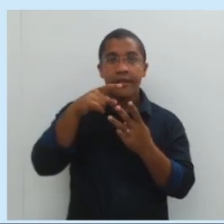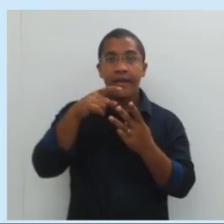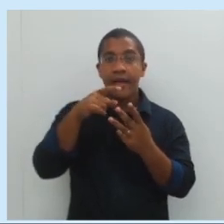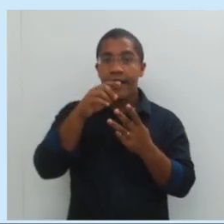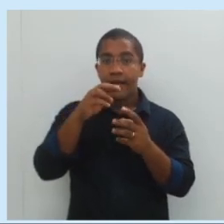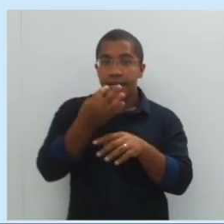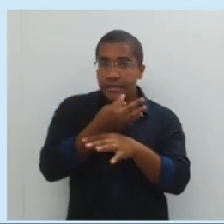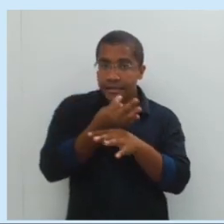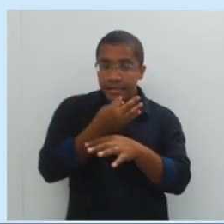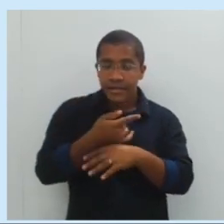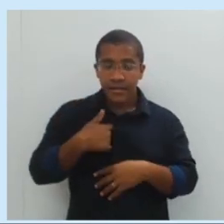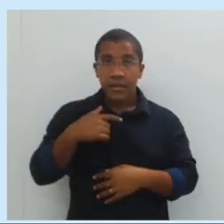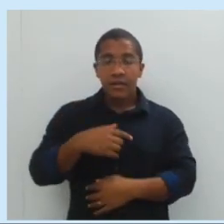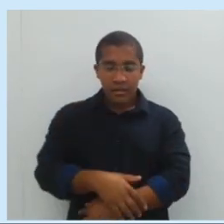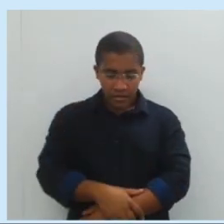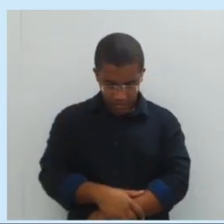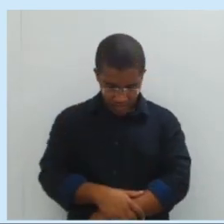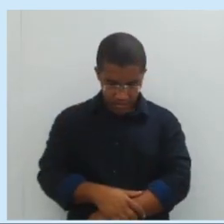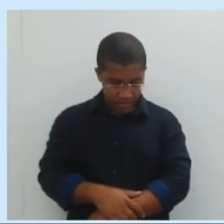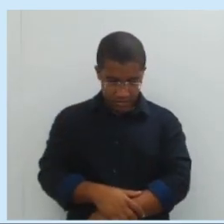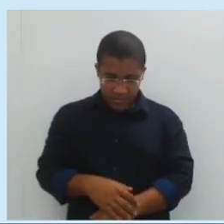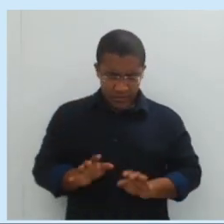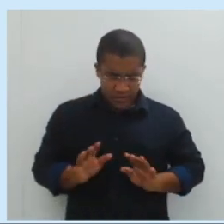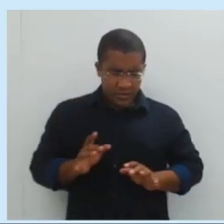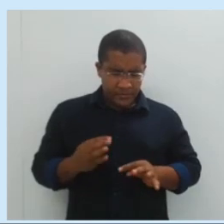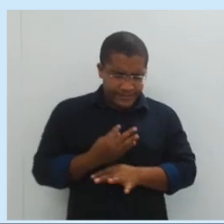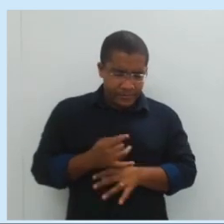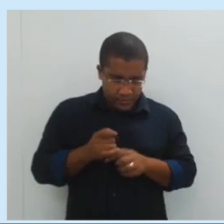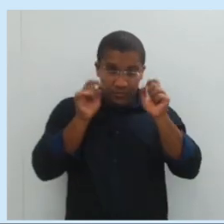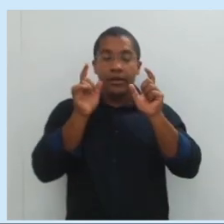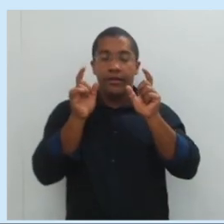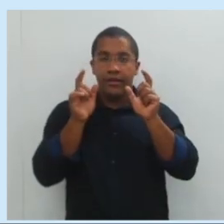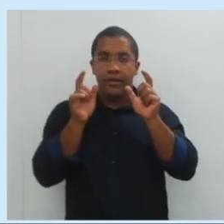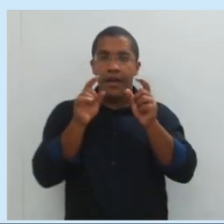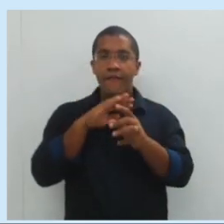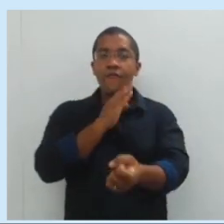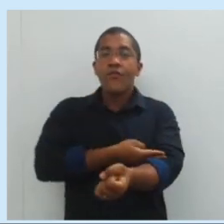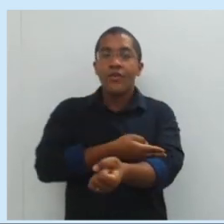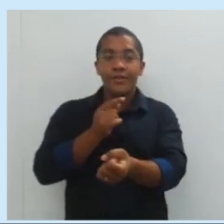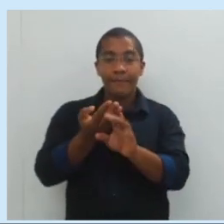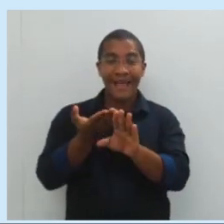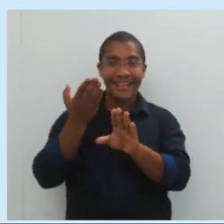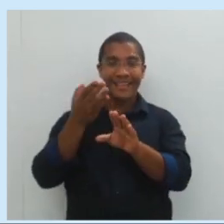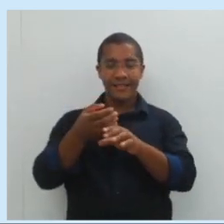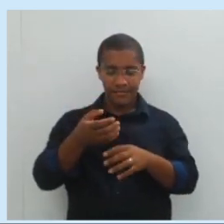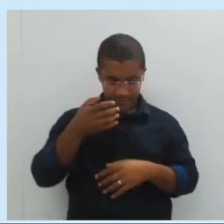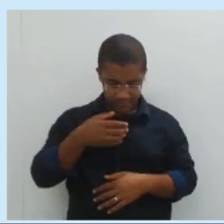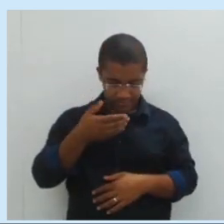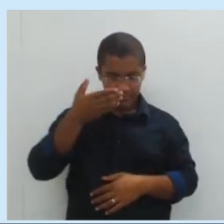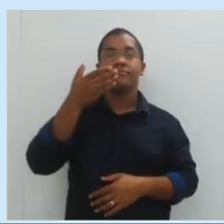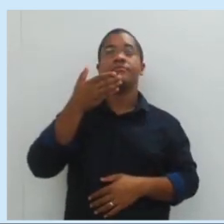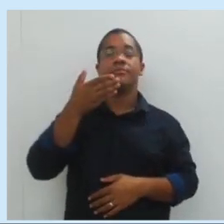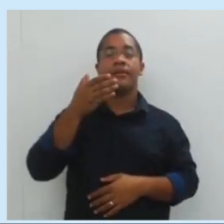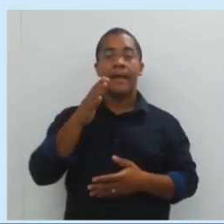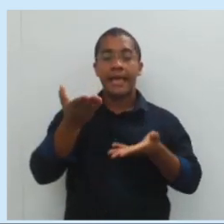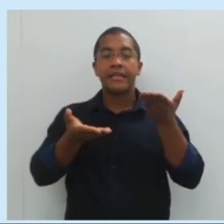frente. Tenho que resistir o cochilo, tantas. Força potente, puxa pra trás. E